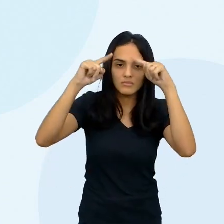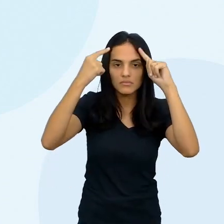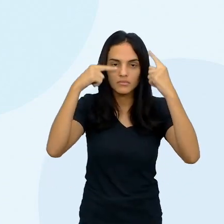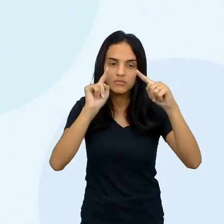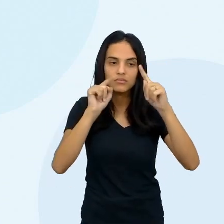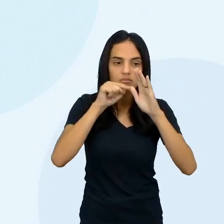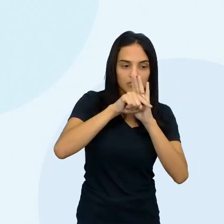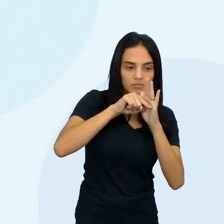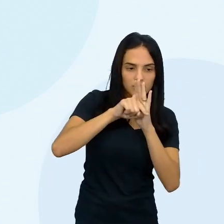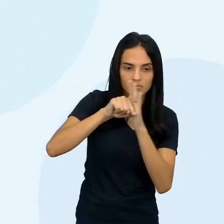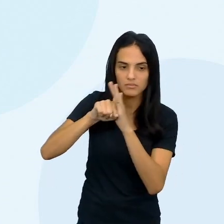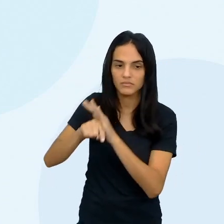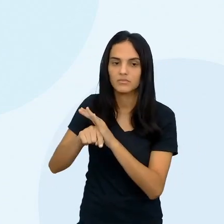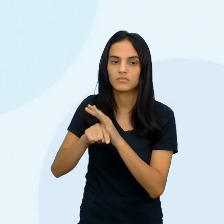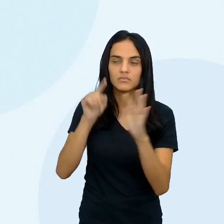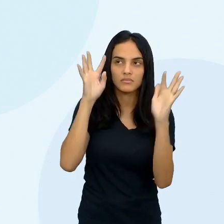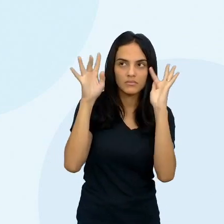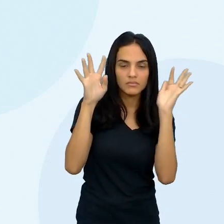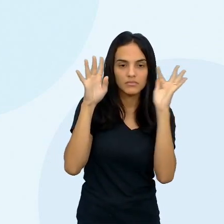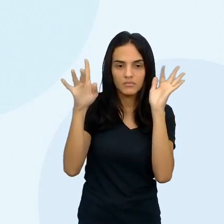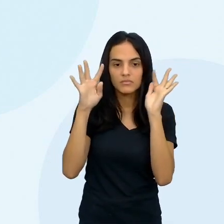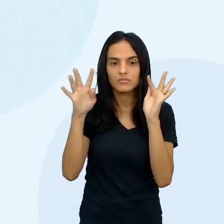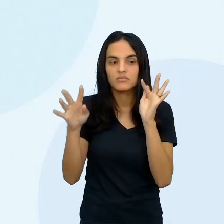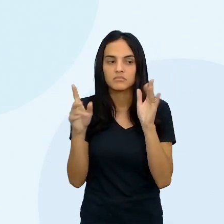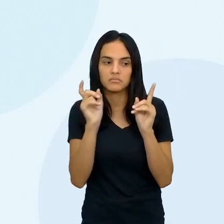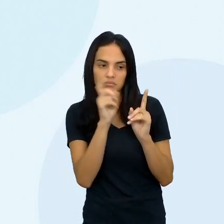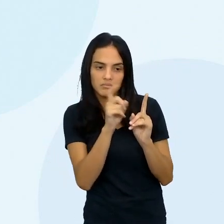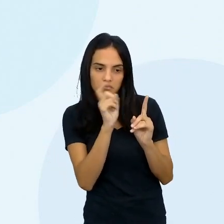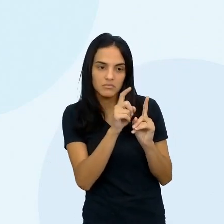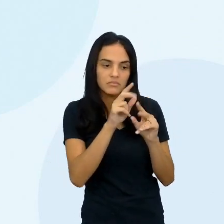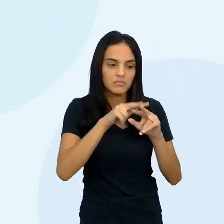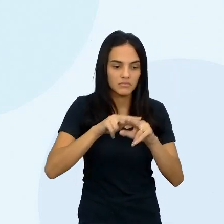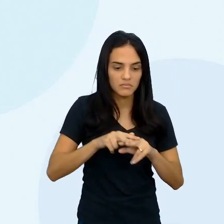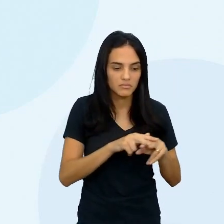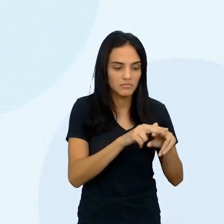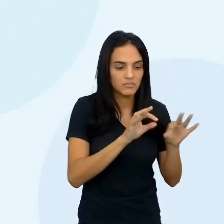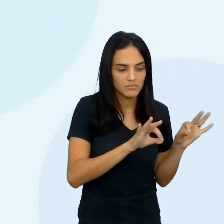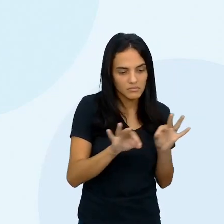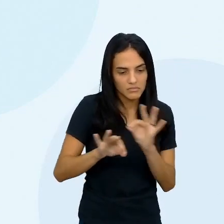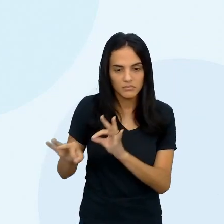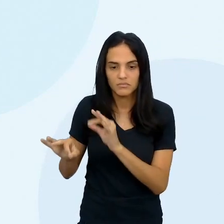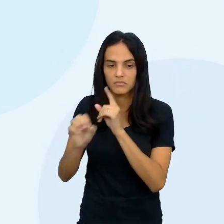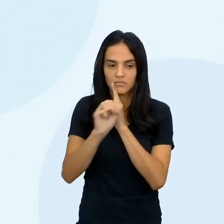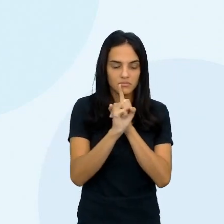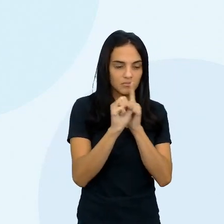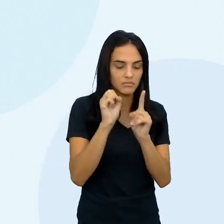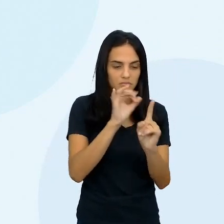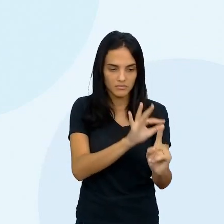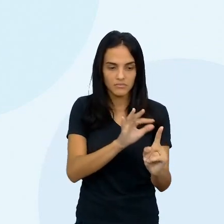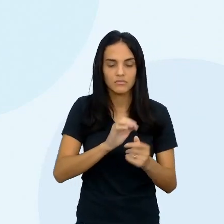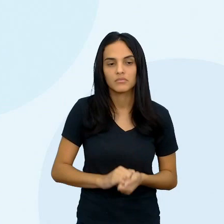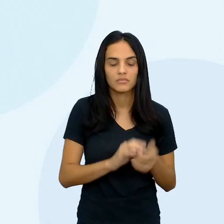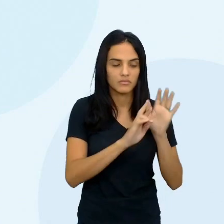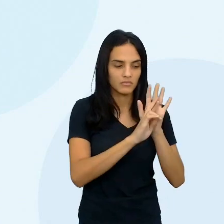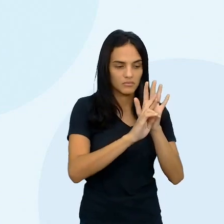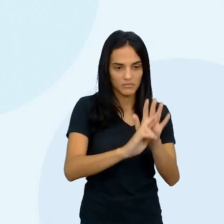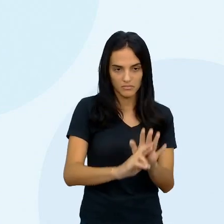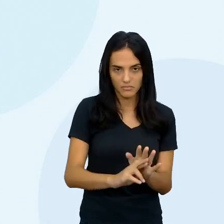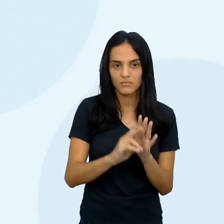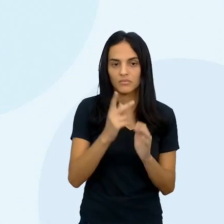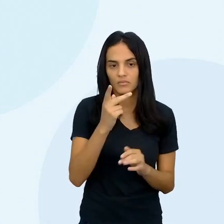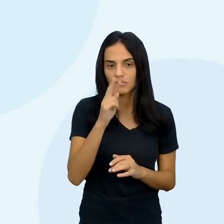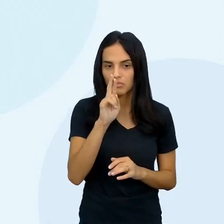de investigação, refletir, ser crítico, revisar o projeto, ser protagonista e apresentar o seu